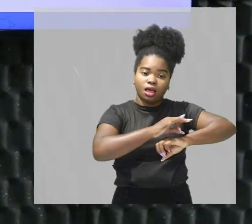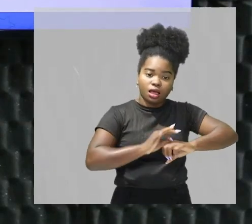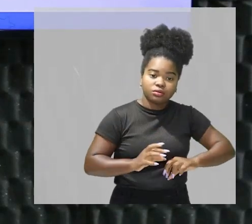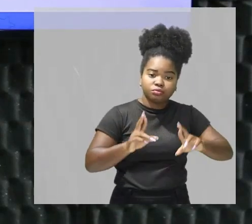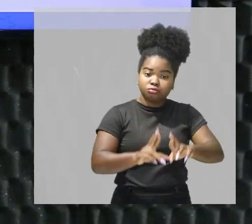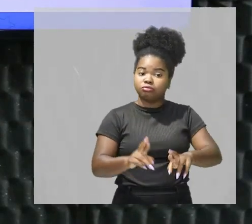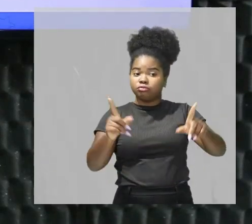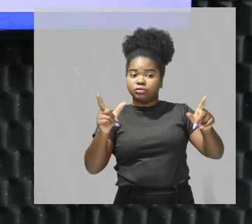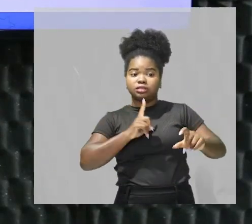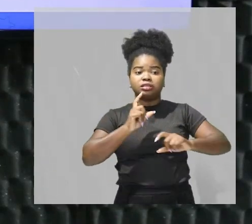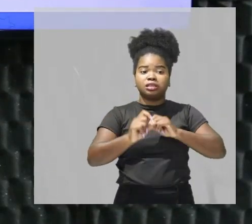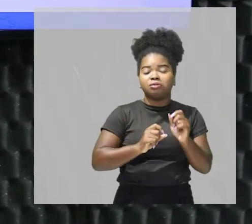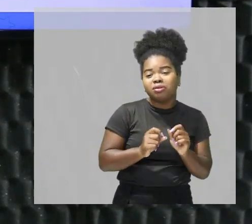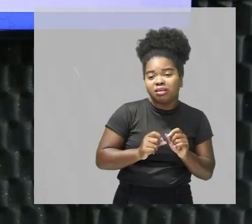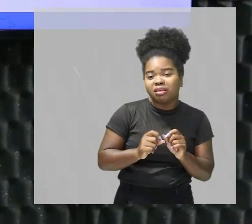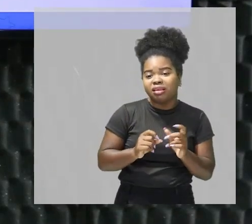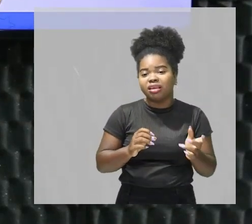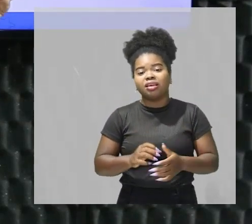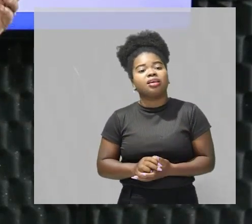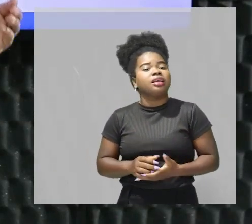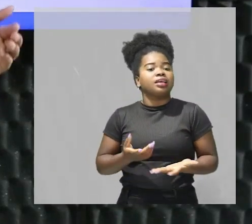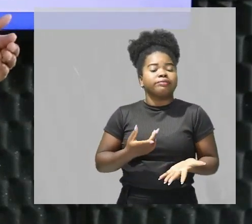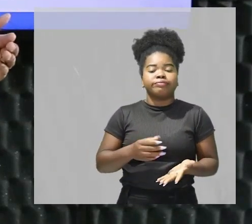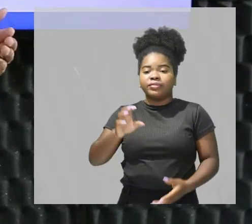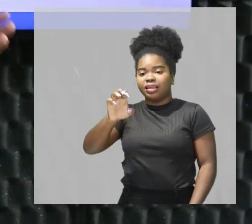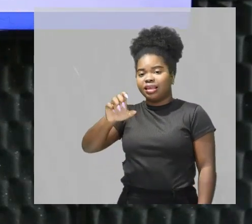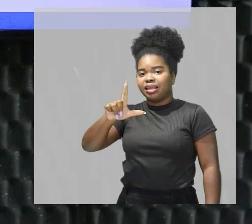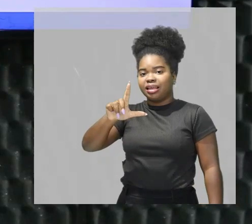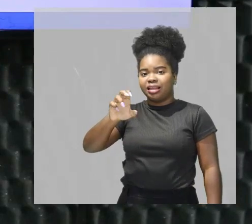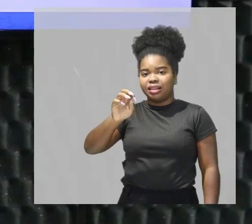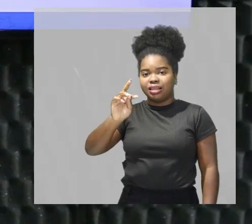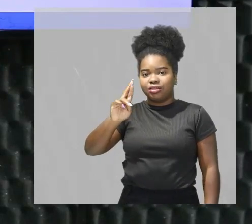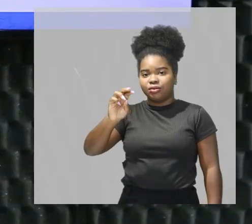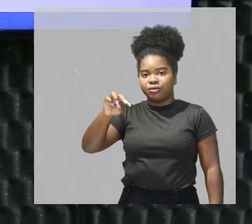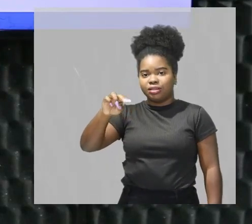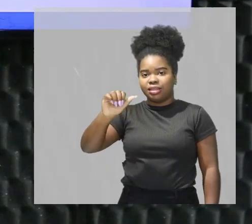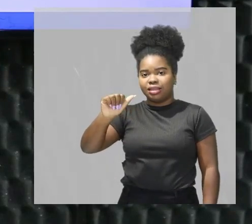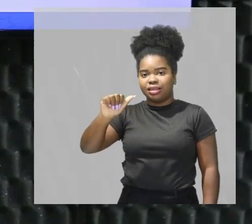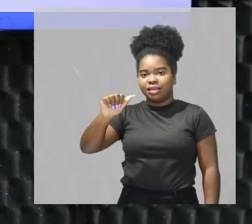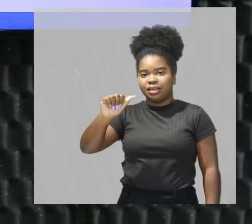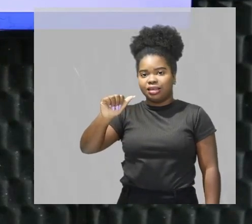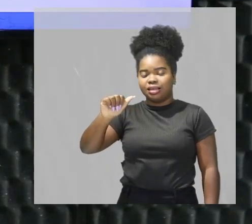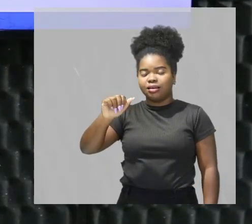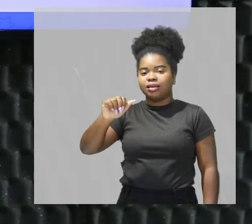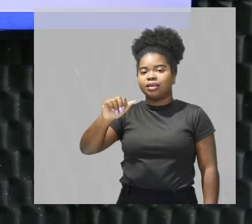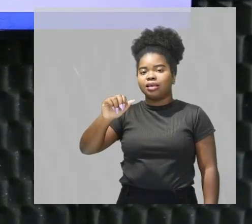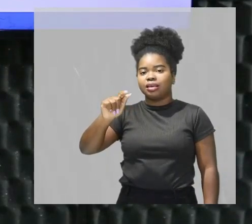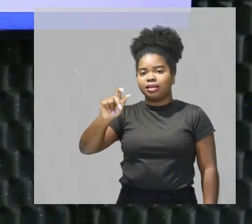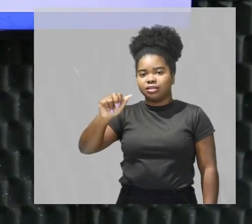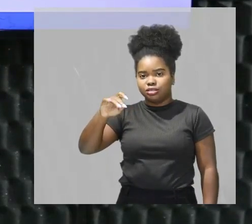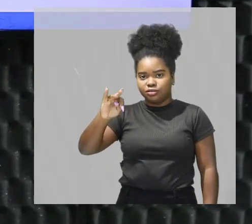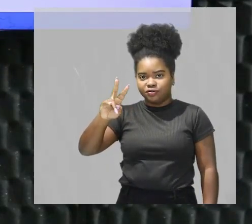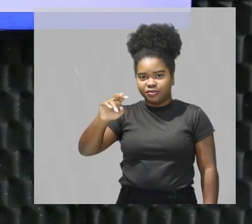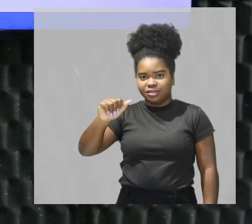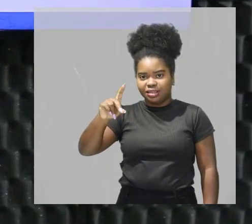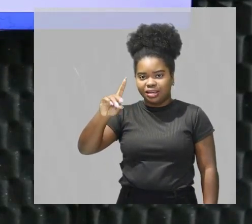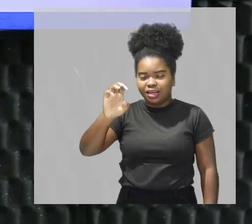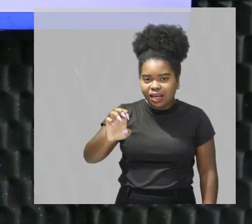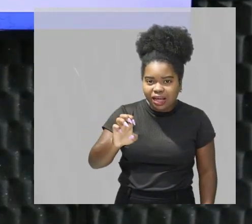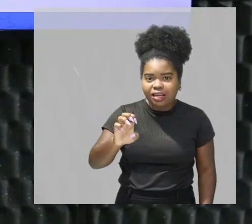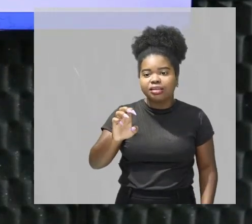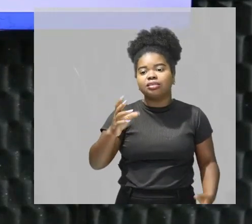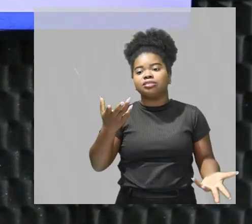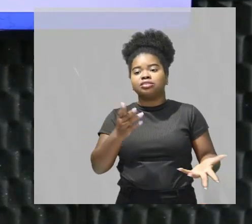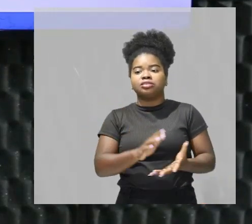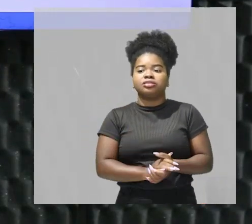ter eletronegatividades diferentes, ou seja, a maior ou menor é vontade de